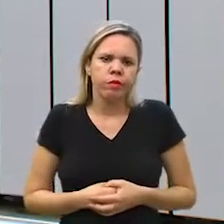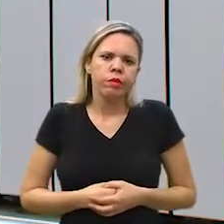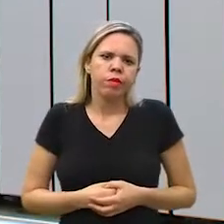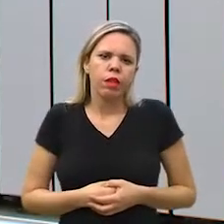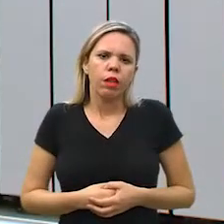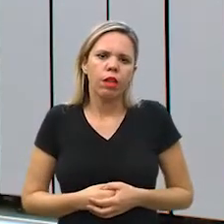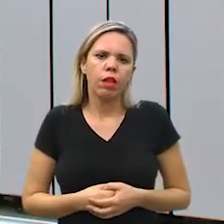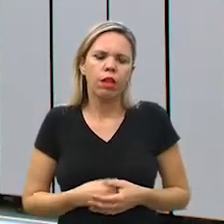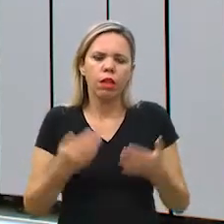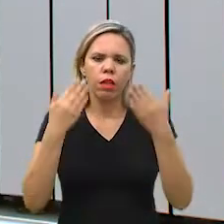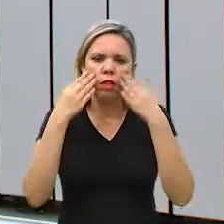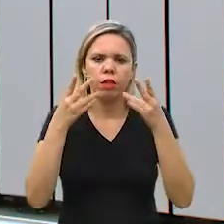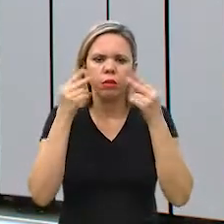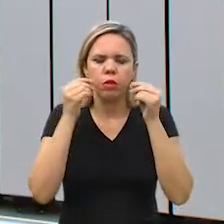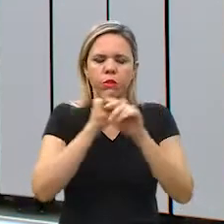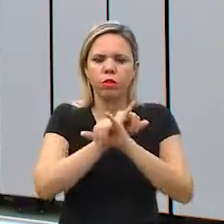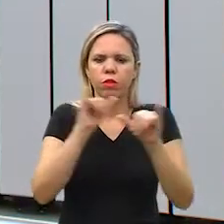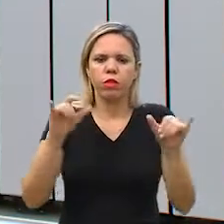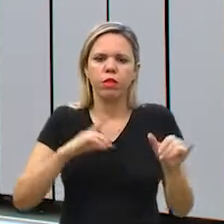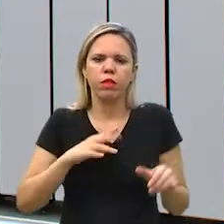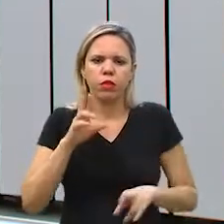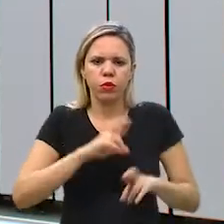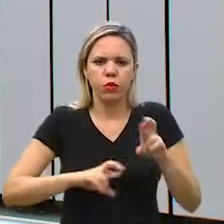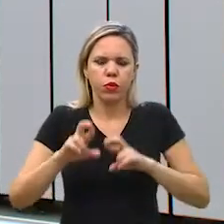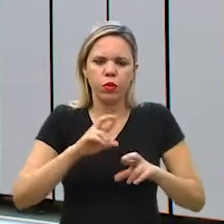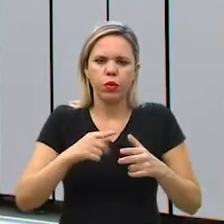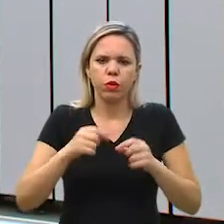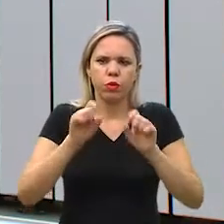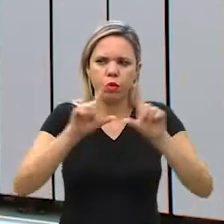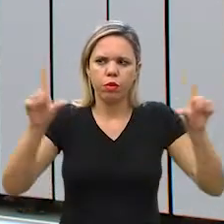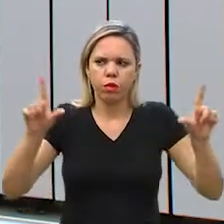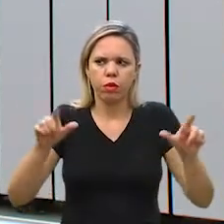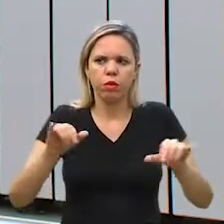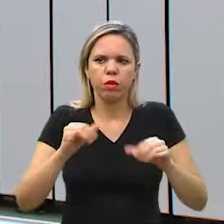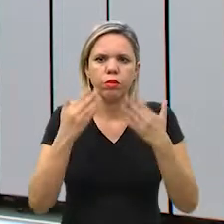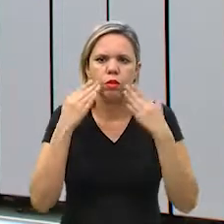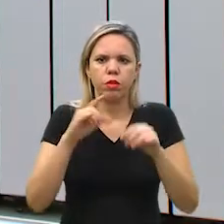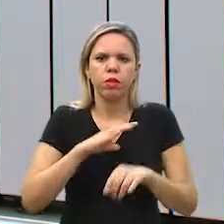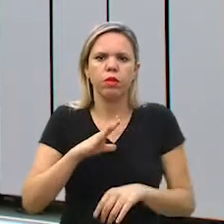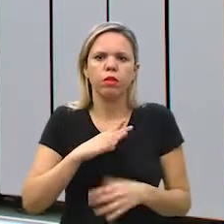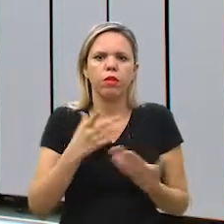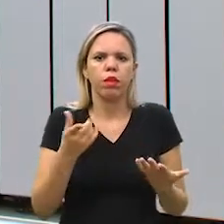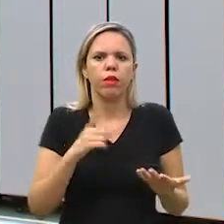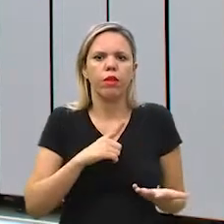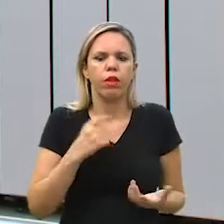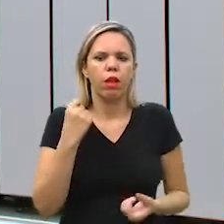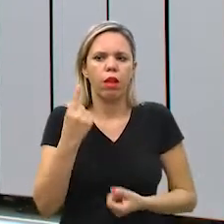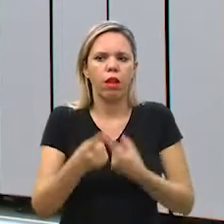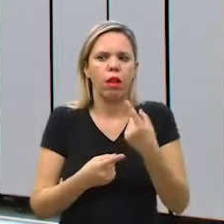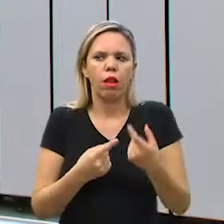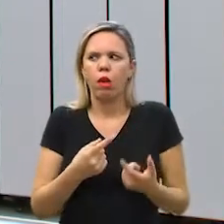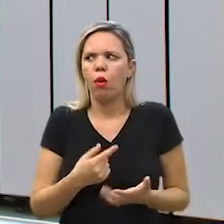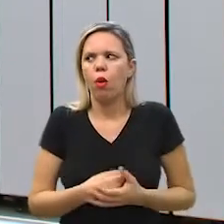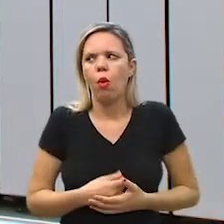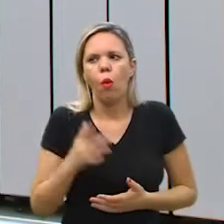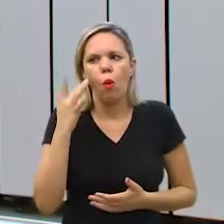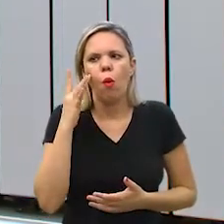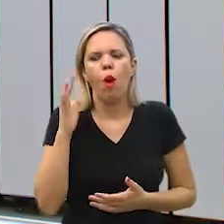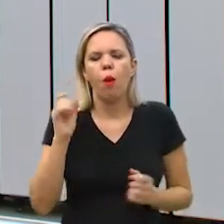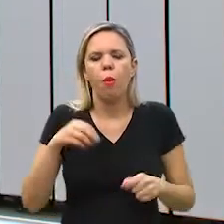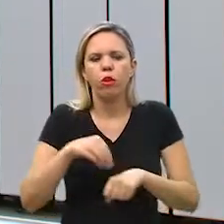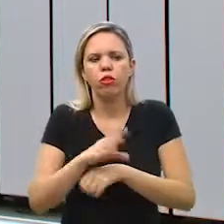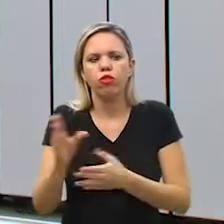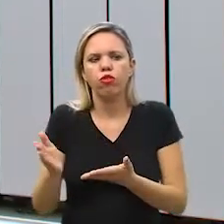assim, publicidade na cidade, tem que rever a questão de publicidade, né? Você tem alguns fatores que eu acho que isso pode